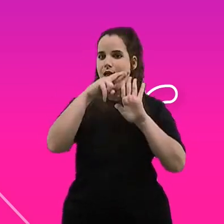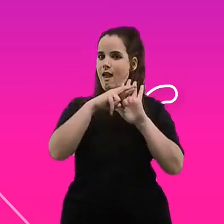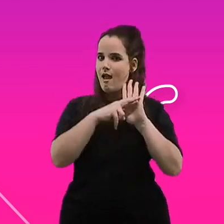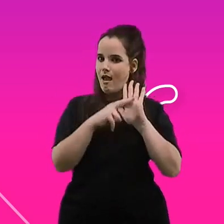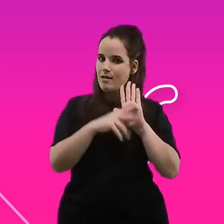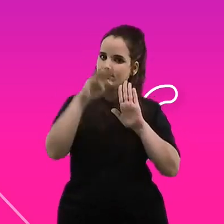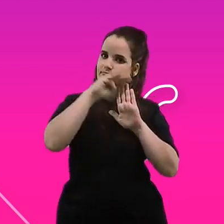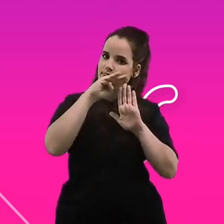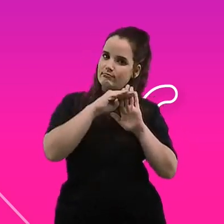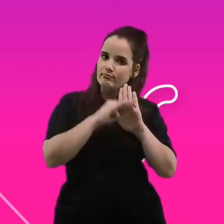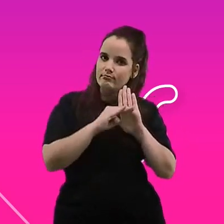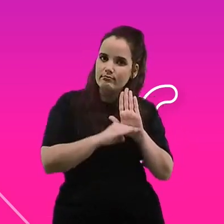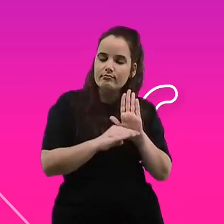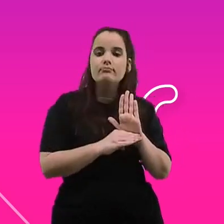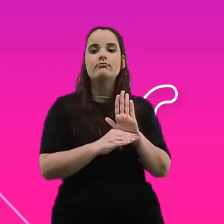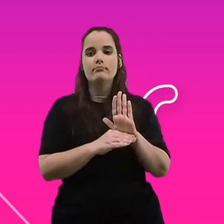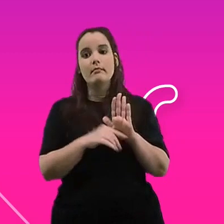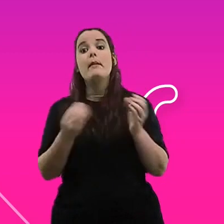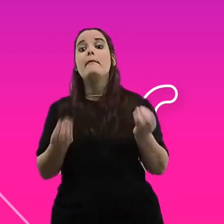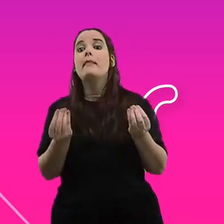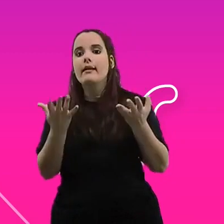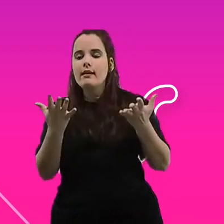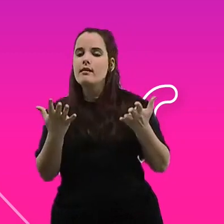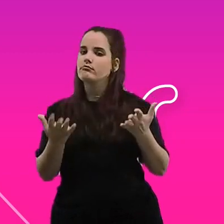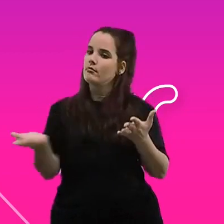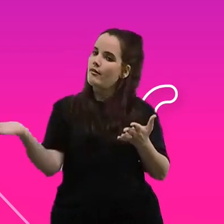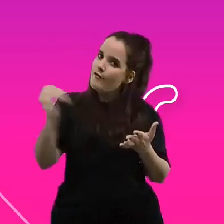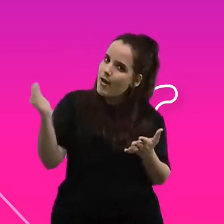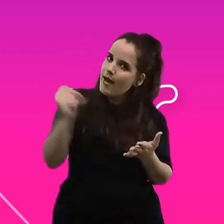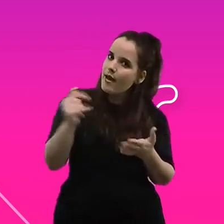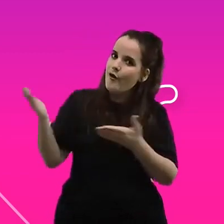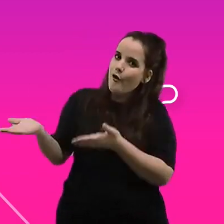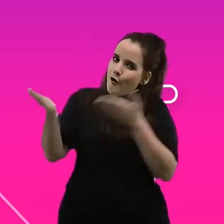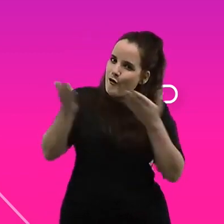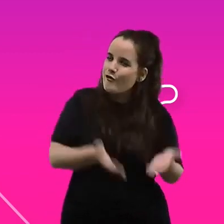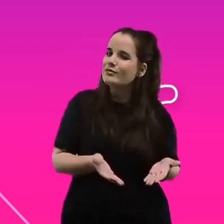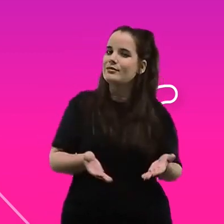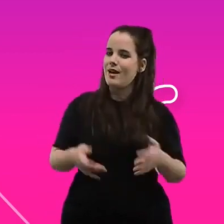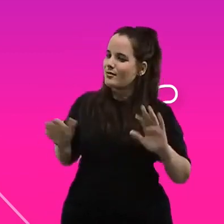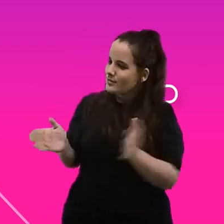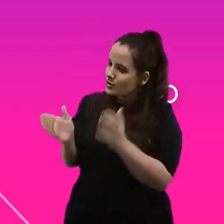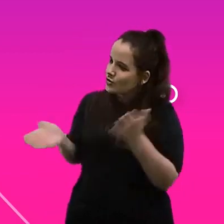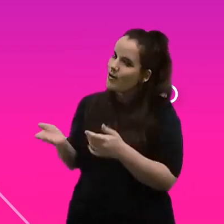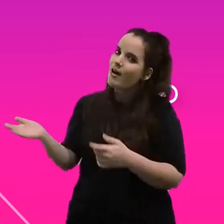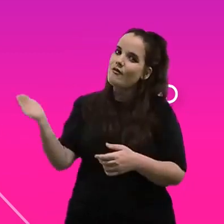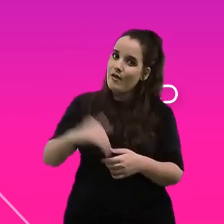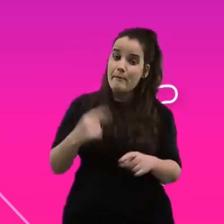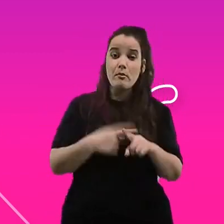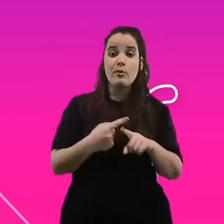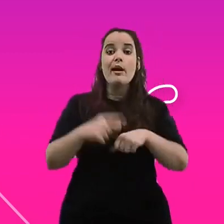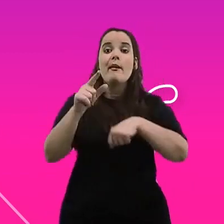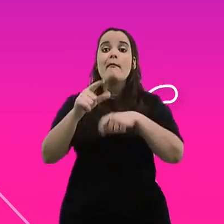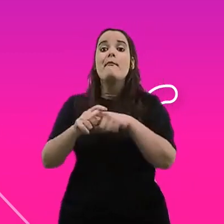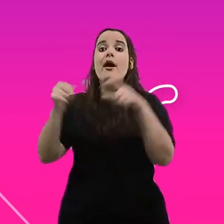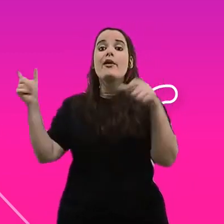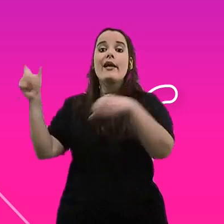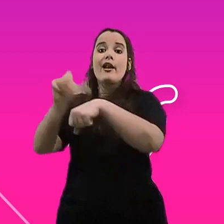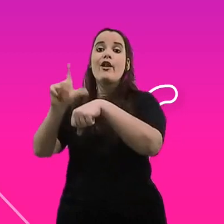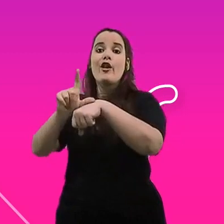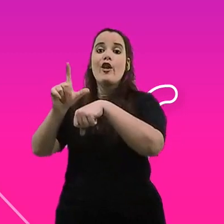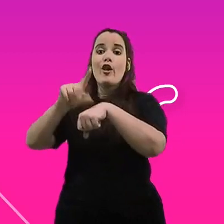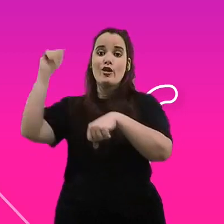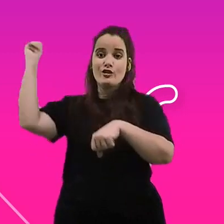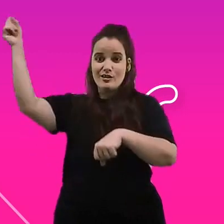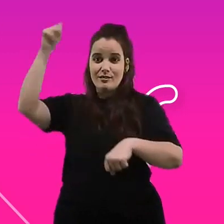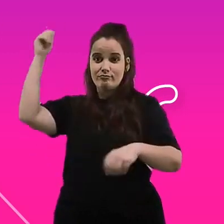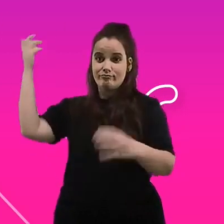a promover o ingresso deles, né, então fomentar, né, uma vez que às vezes as lojas estão fechadas e não poderia vender por outro canal, e